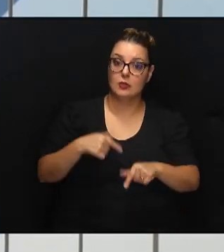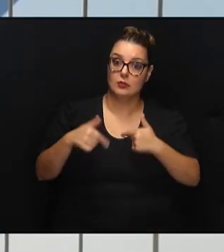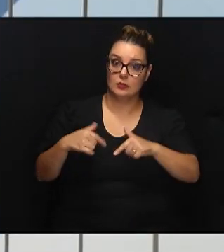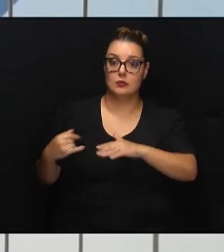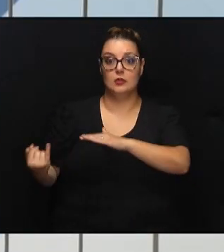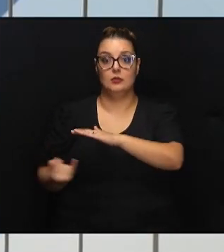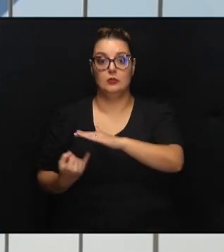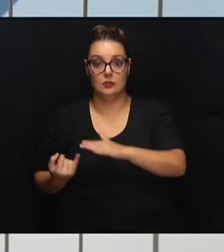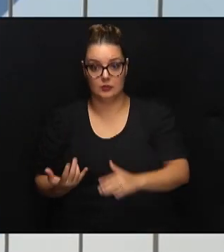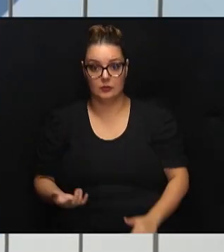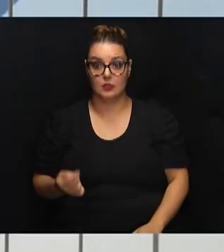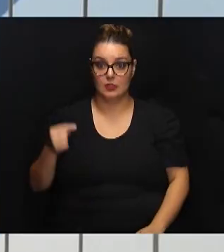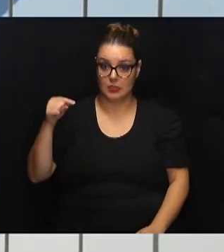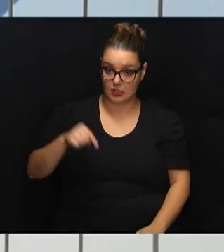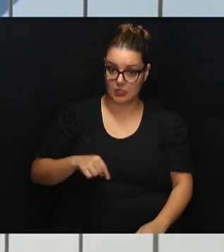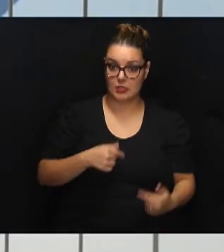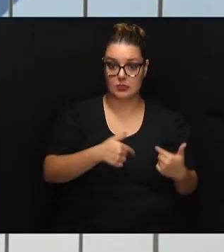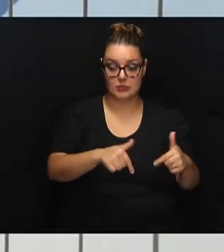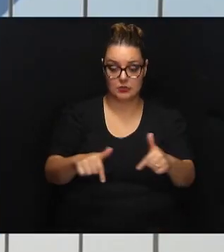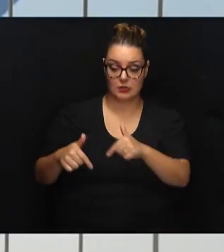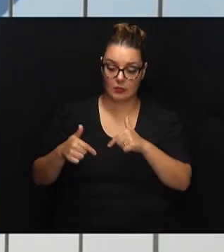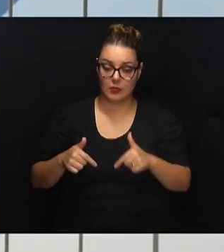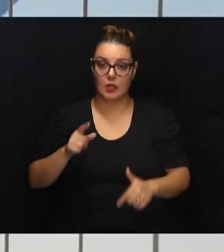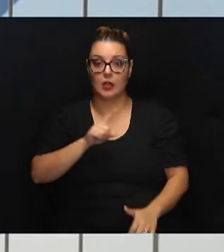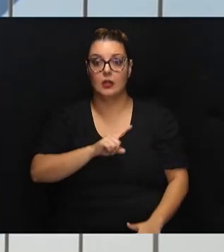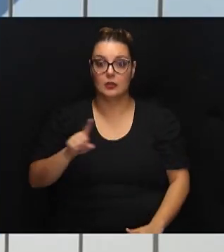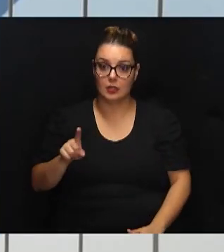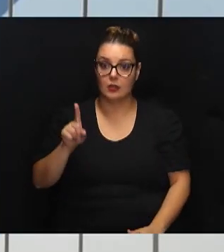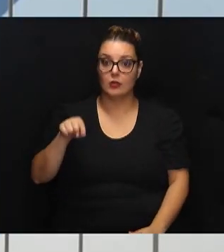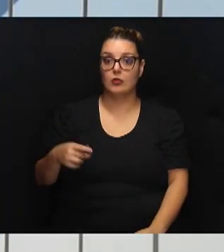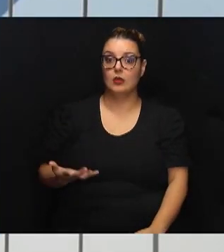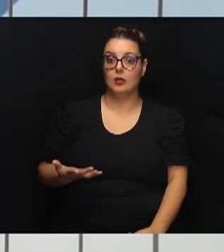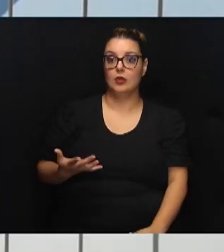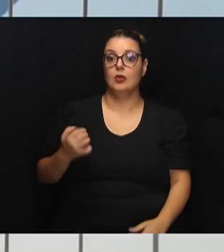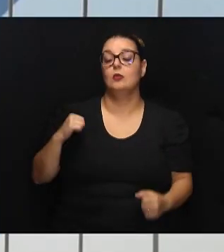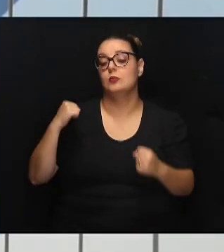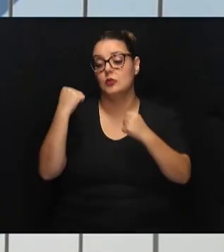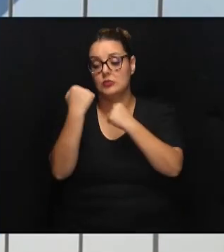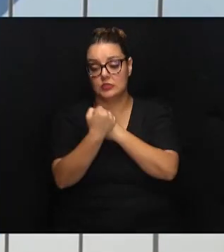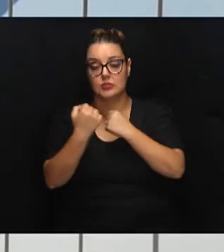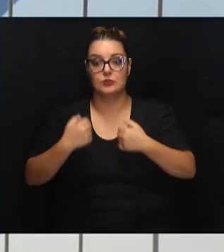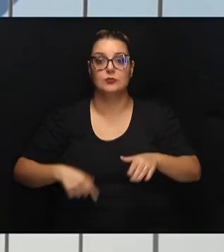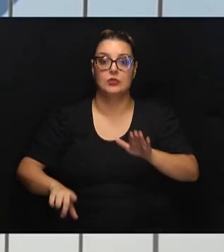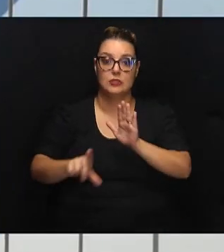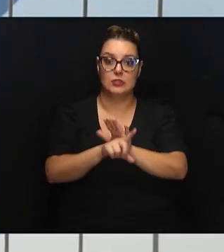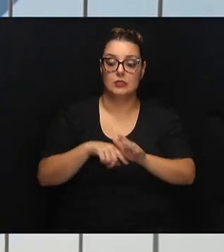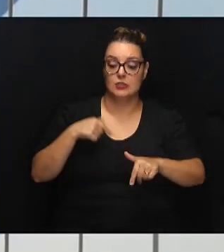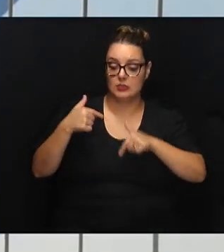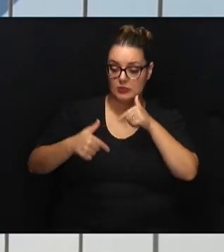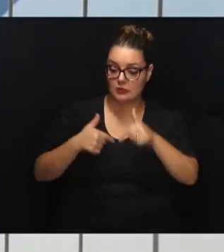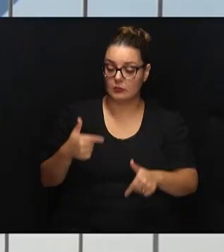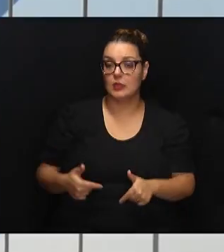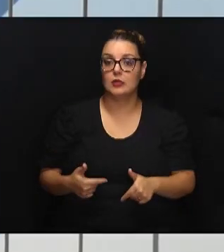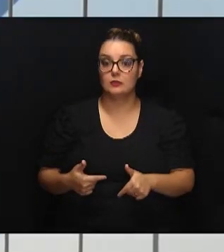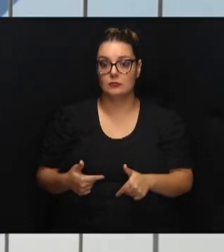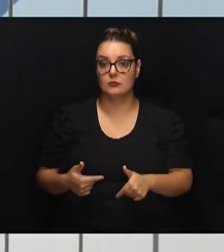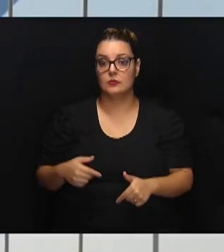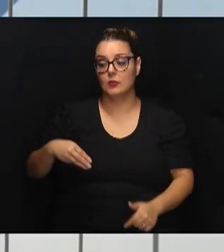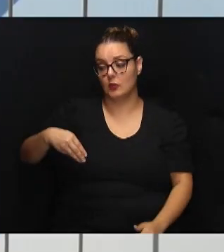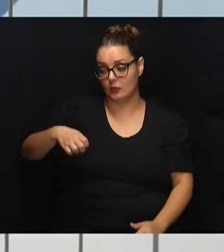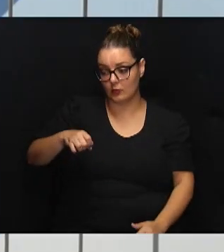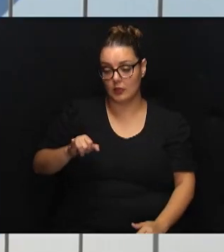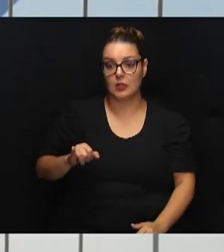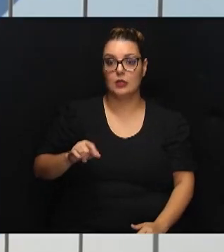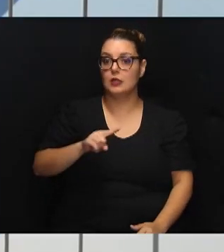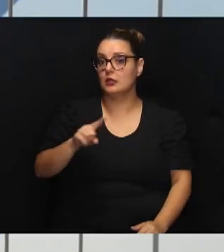informal. E aí esses trabalhadores, eles não são protegidos pela legislação trabalhista e o MEI também